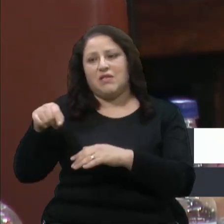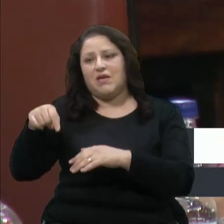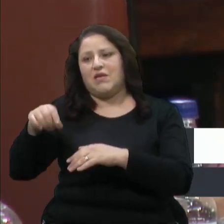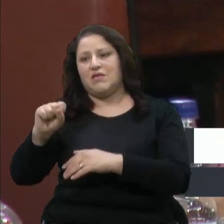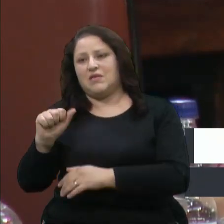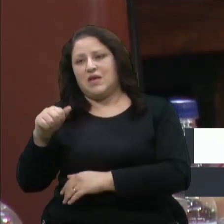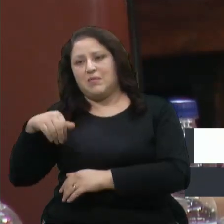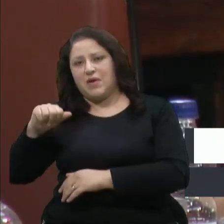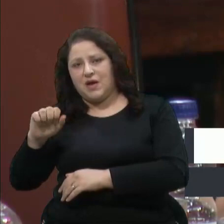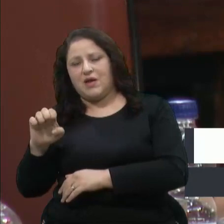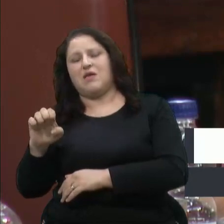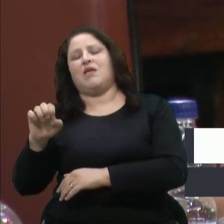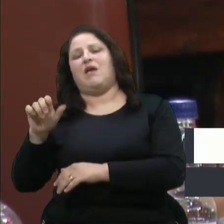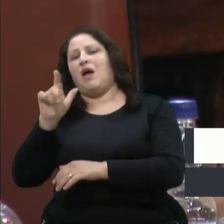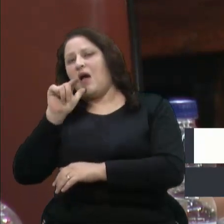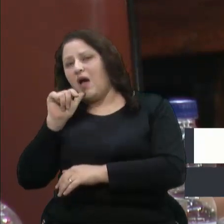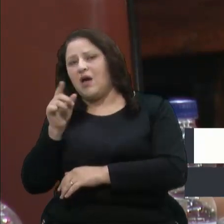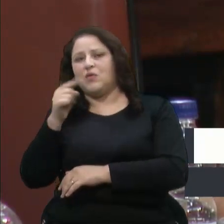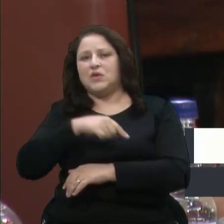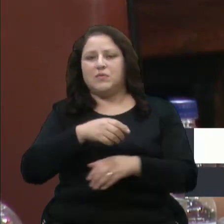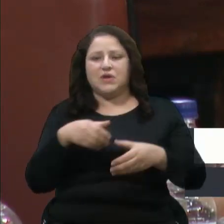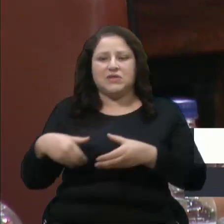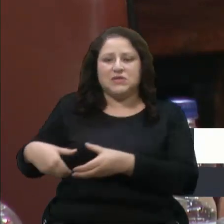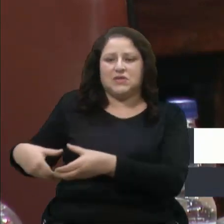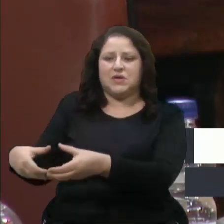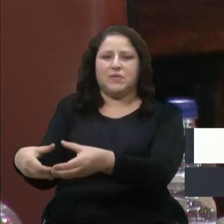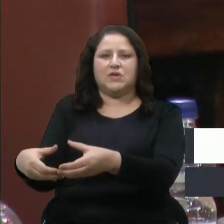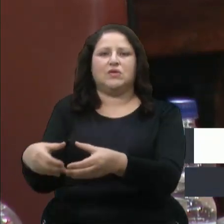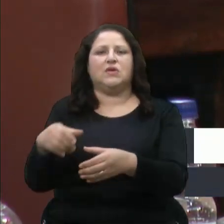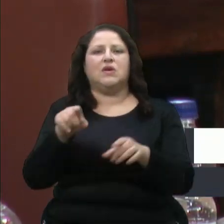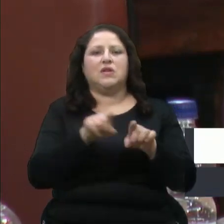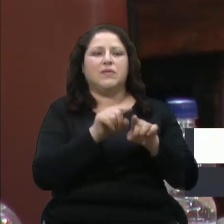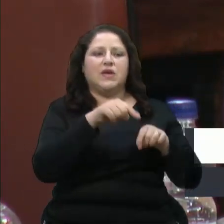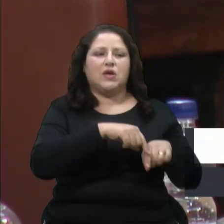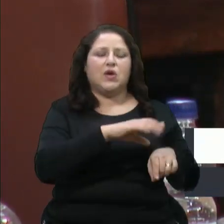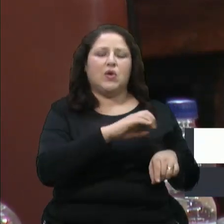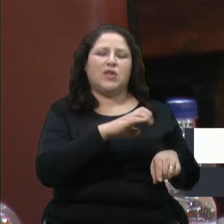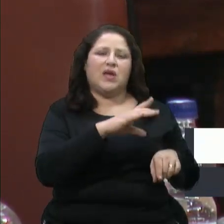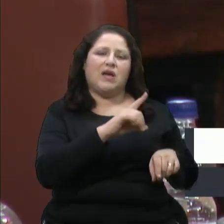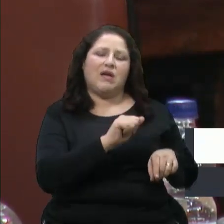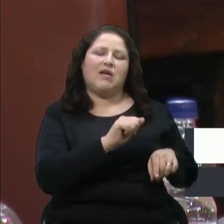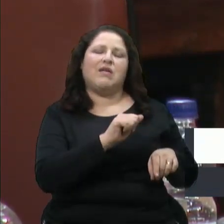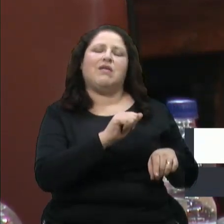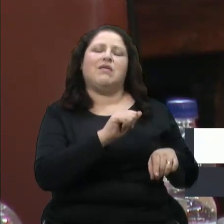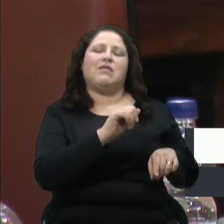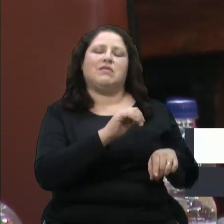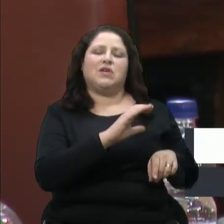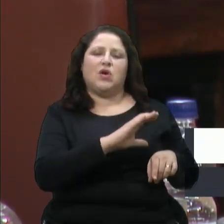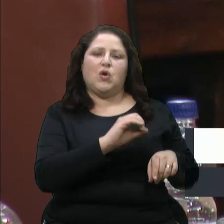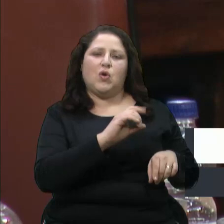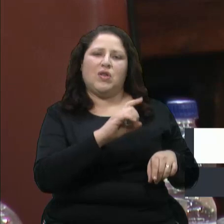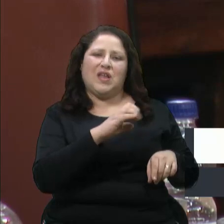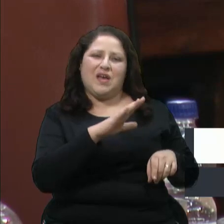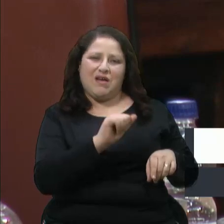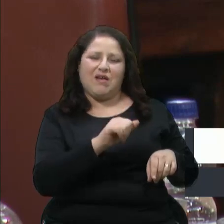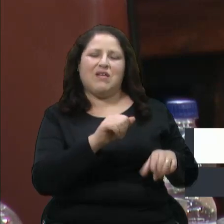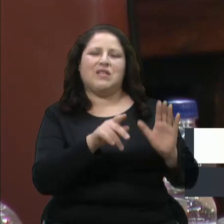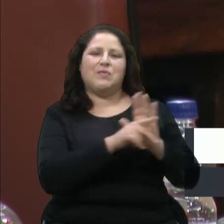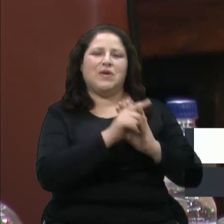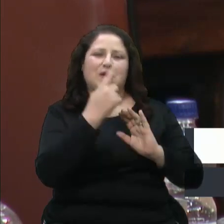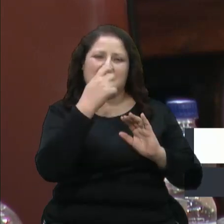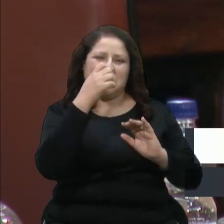água, o saneamento e a Codeca, os nossos resíduos. Surgiu um vídeo aí